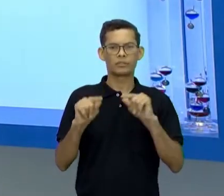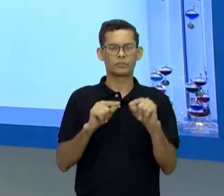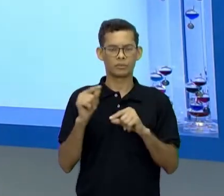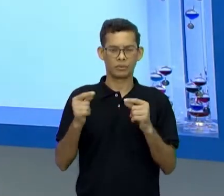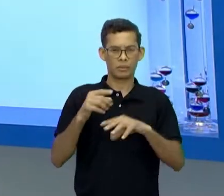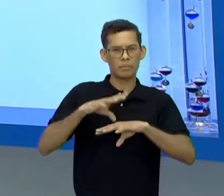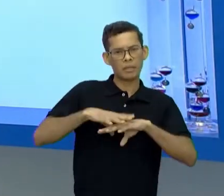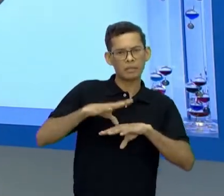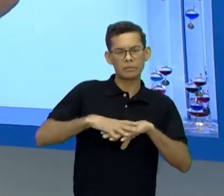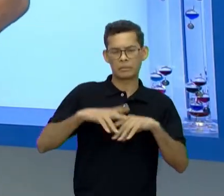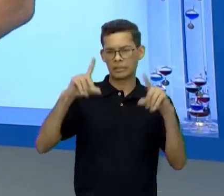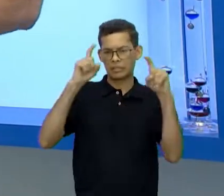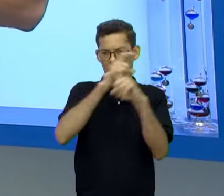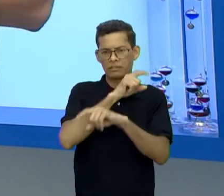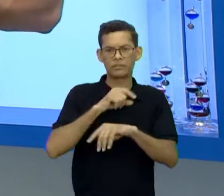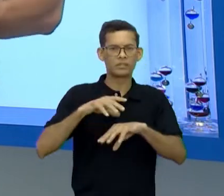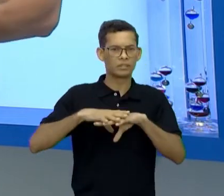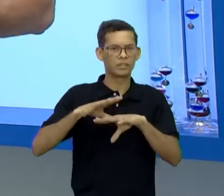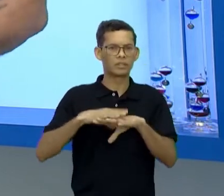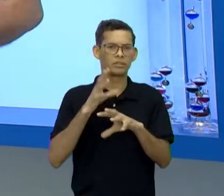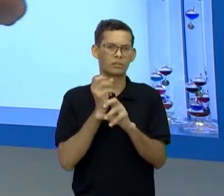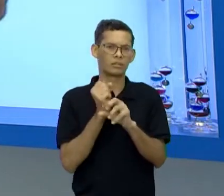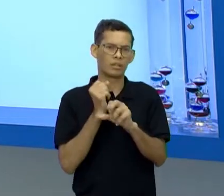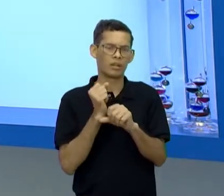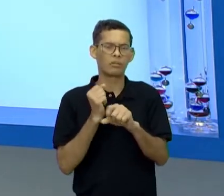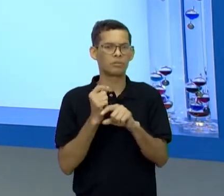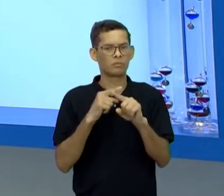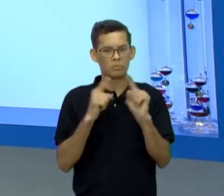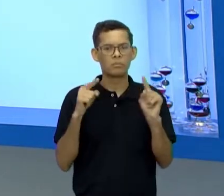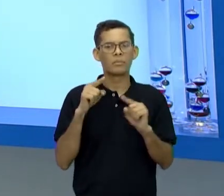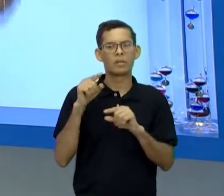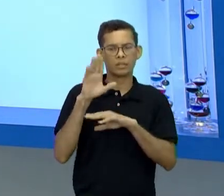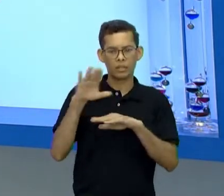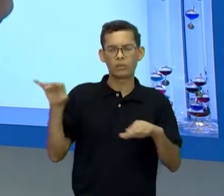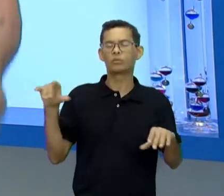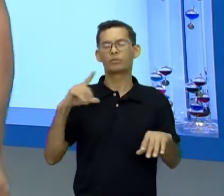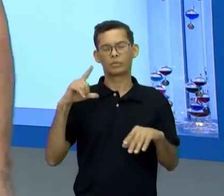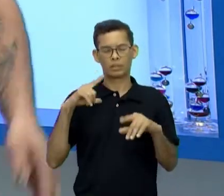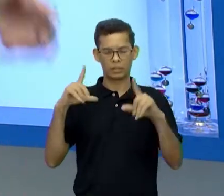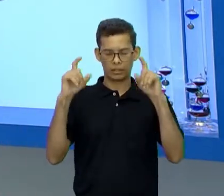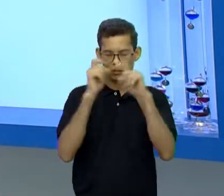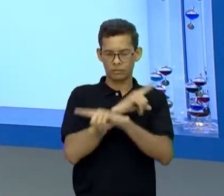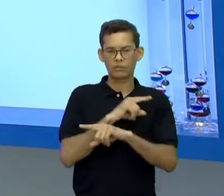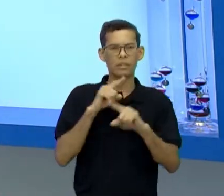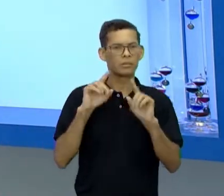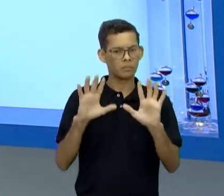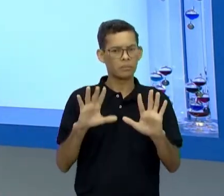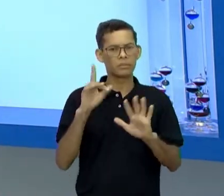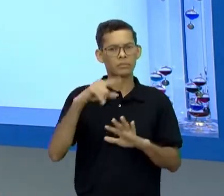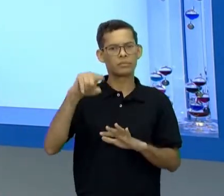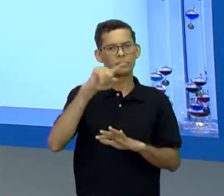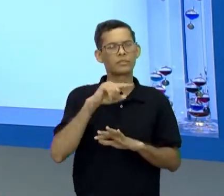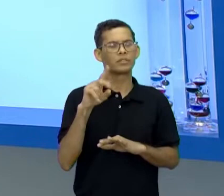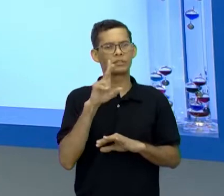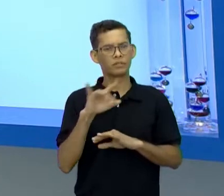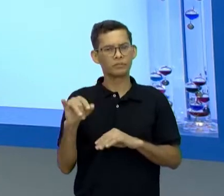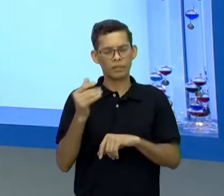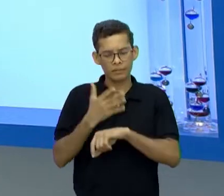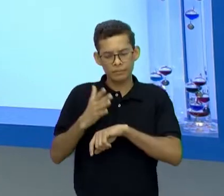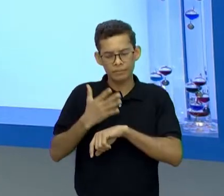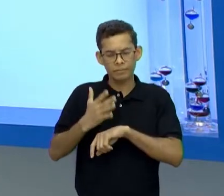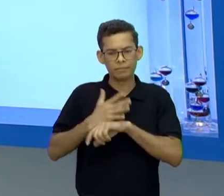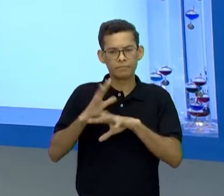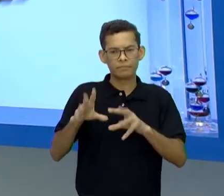né? Resolução dos exercícios é a parte mais que os alunos têm dificuldade, mas você só vai melhorar o